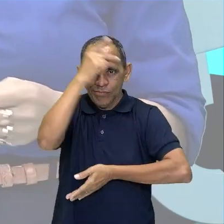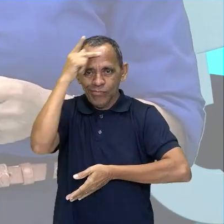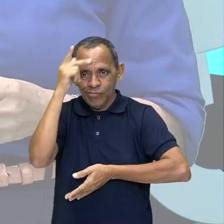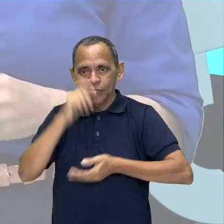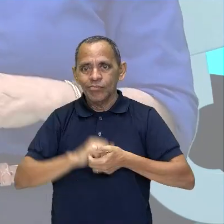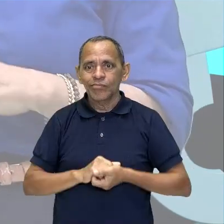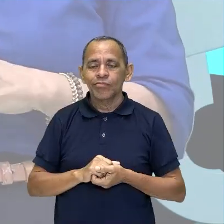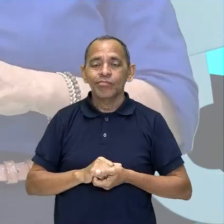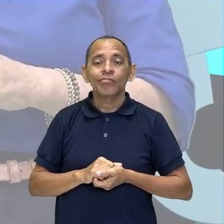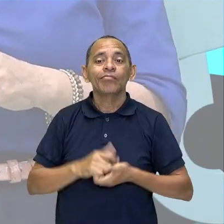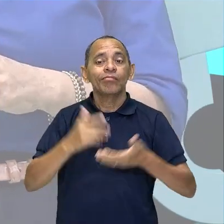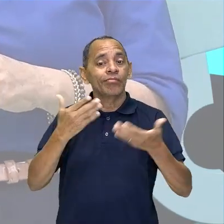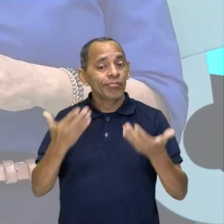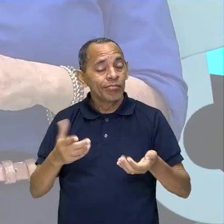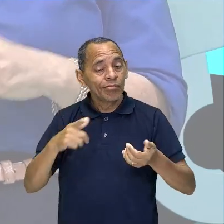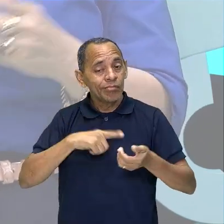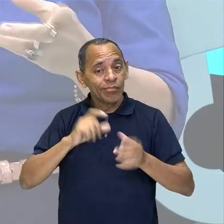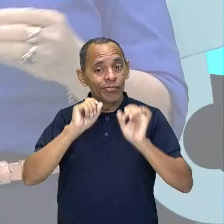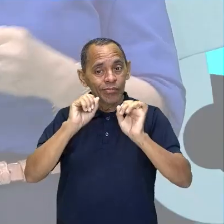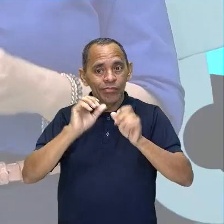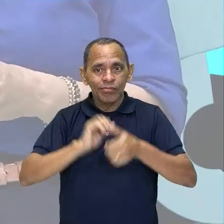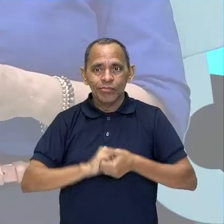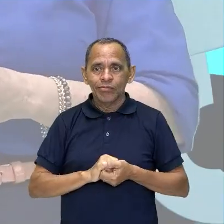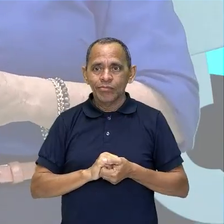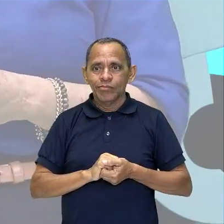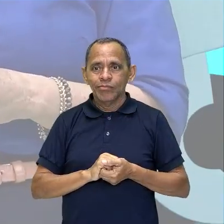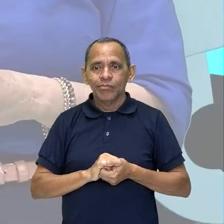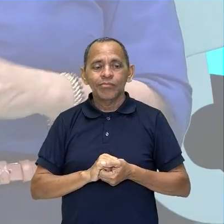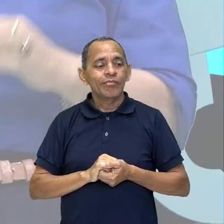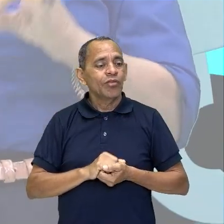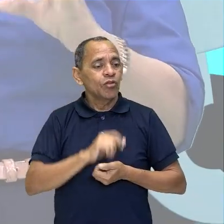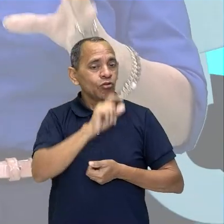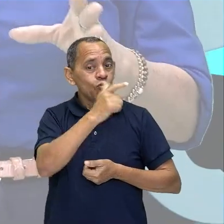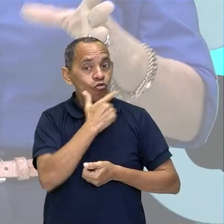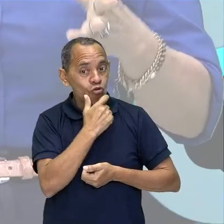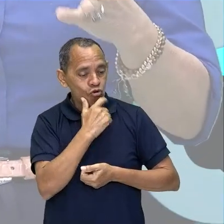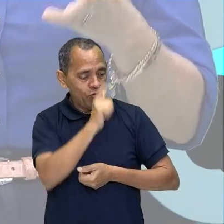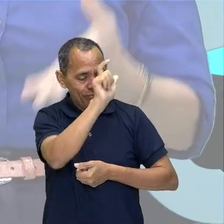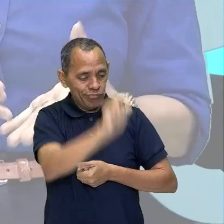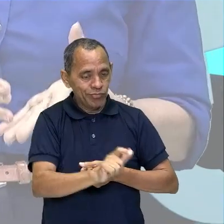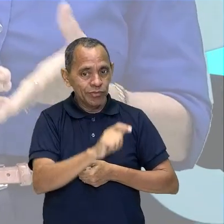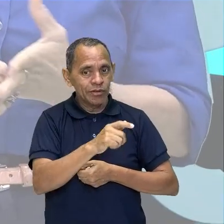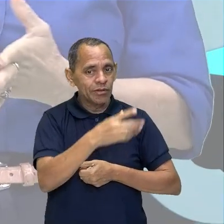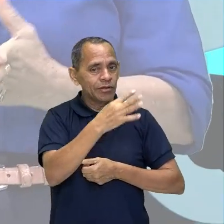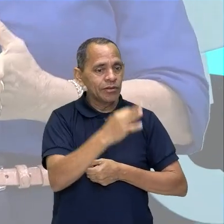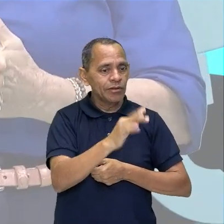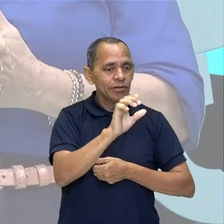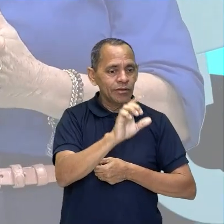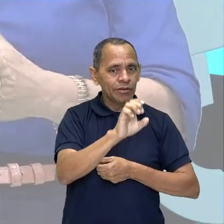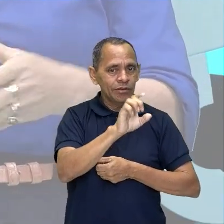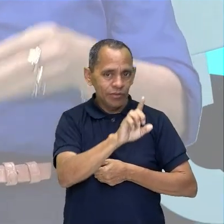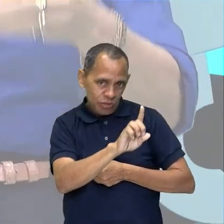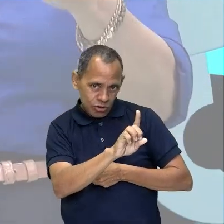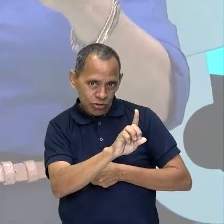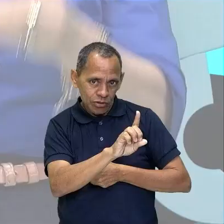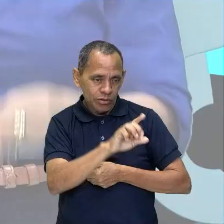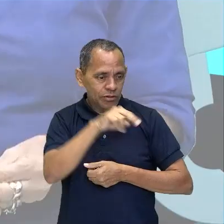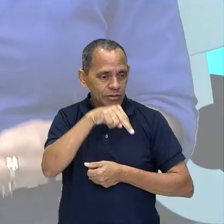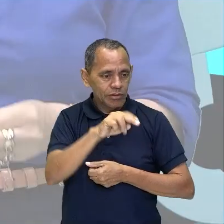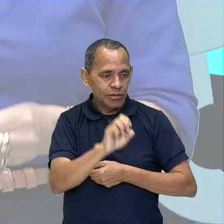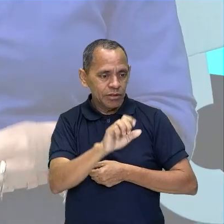tem, então, o Ted Nelson. E bem, o conceito de hipermídia, ele